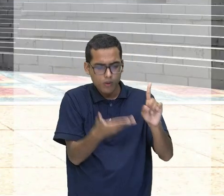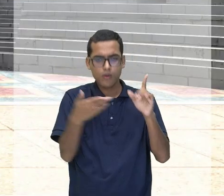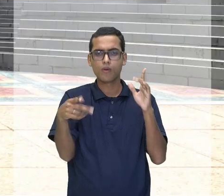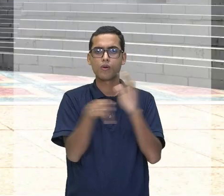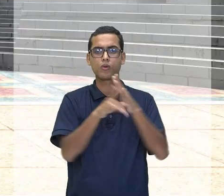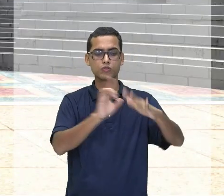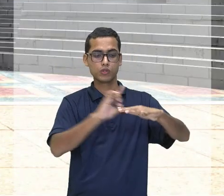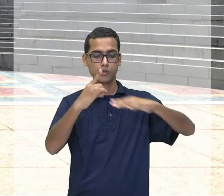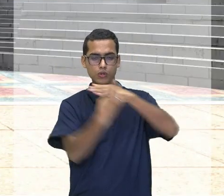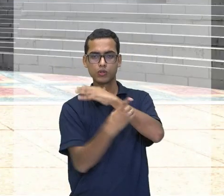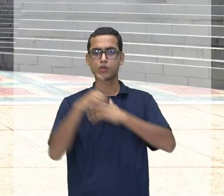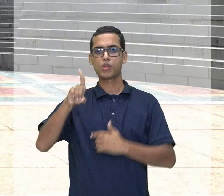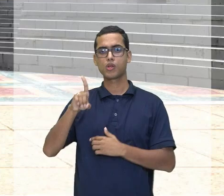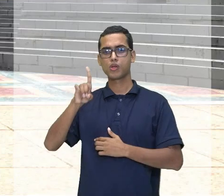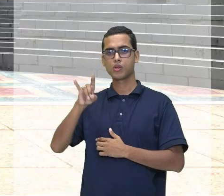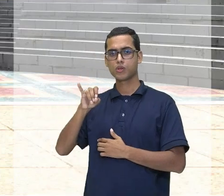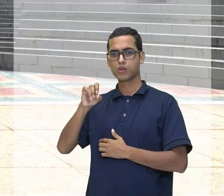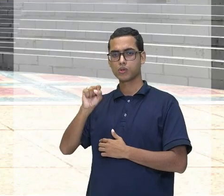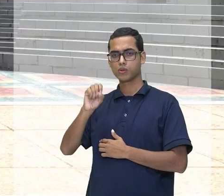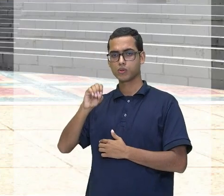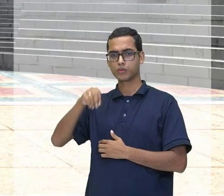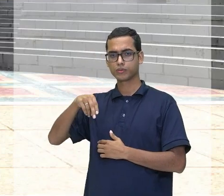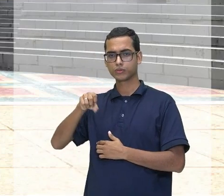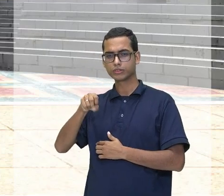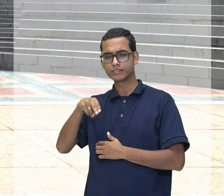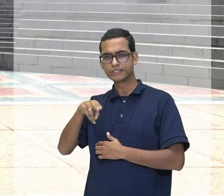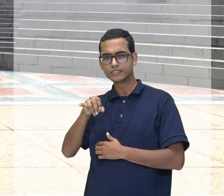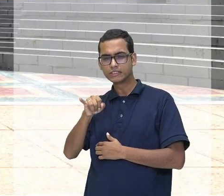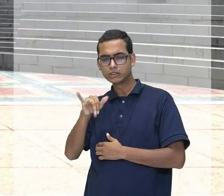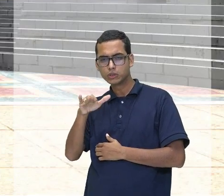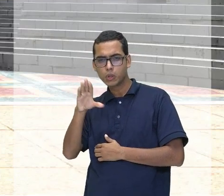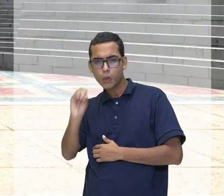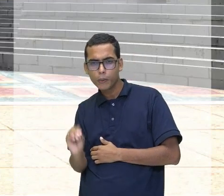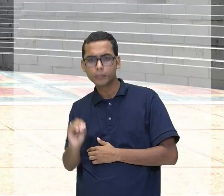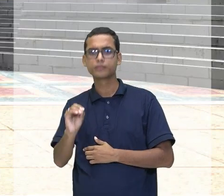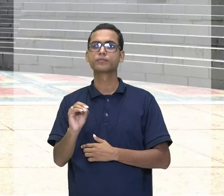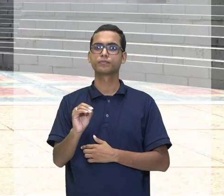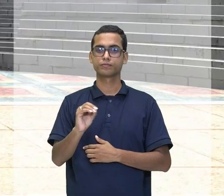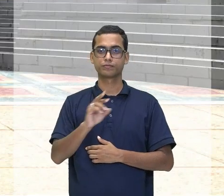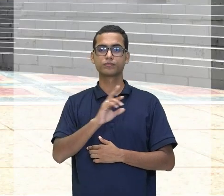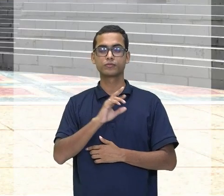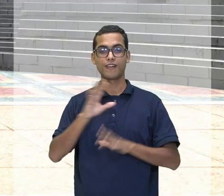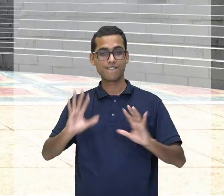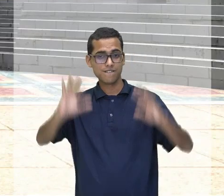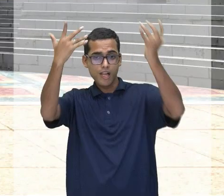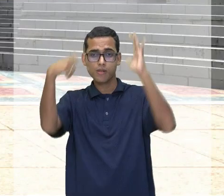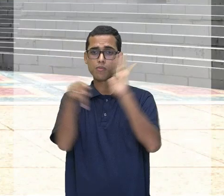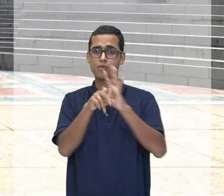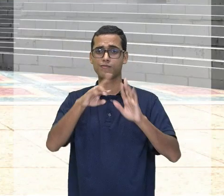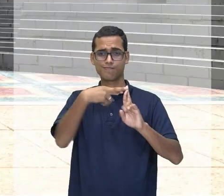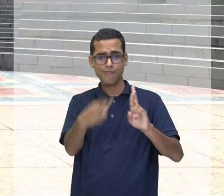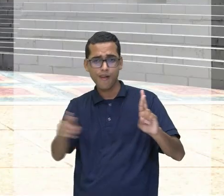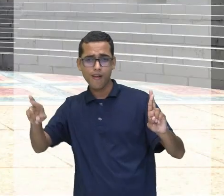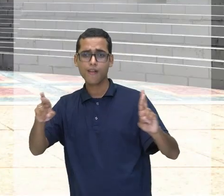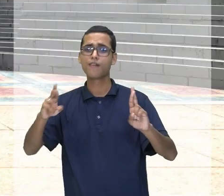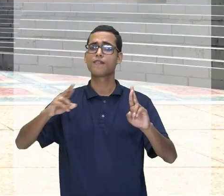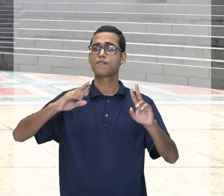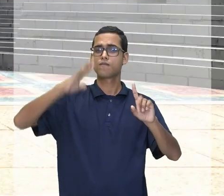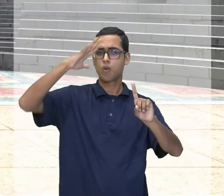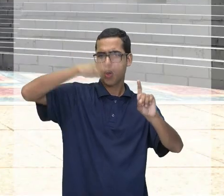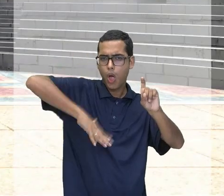palco, do gênero em si, dramático, está ligado a essas festas religiosas em homenagem a esse